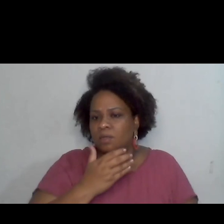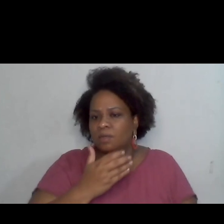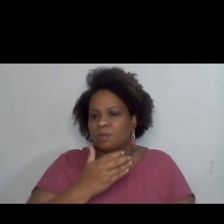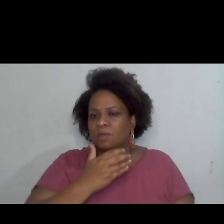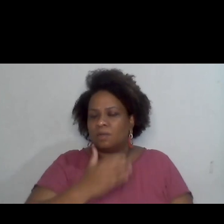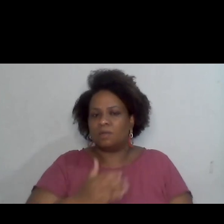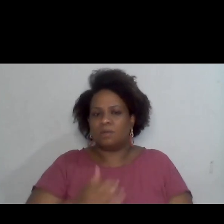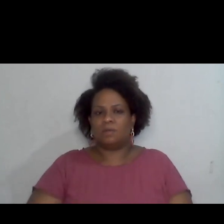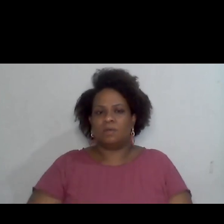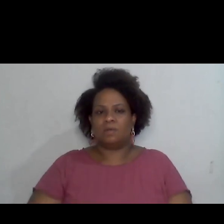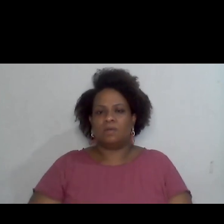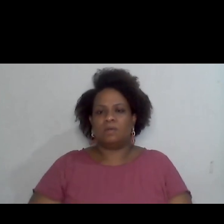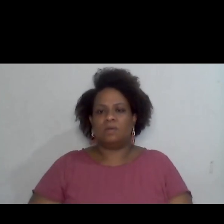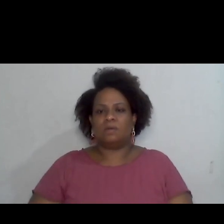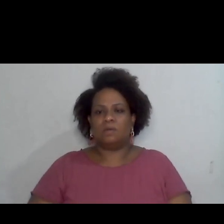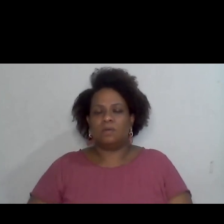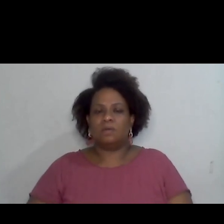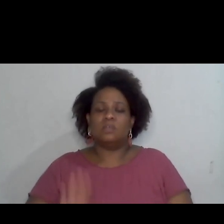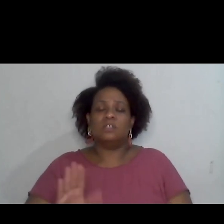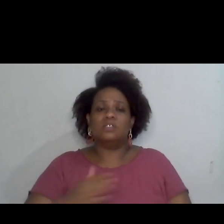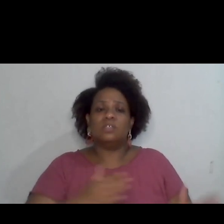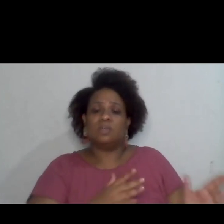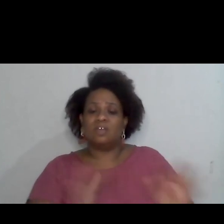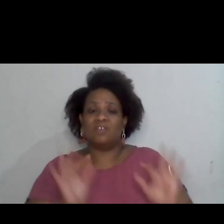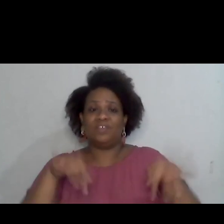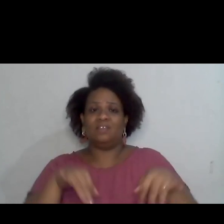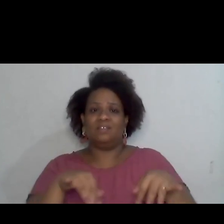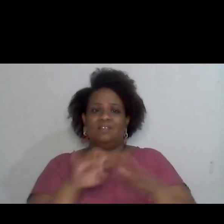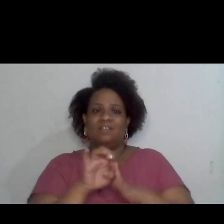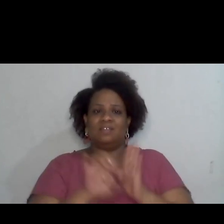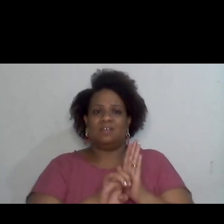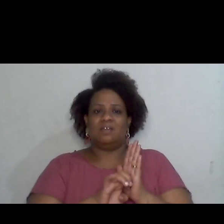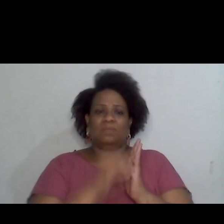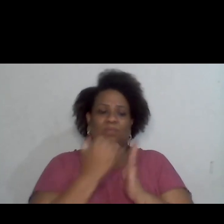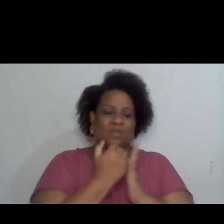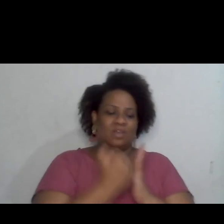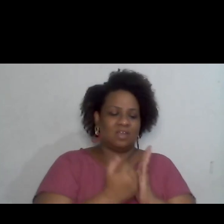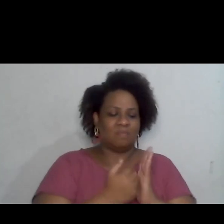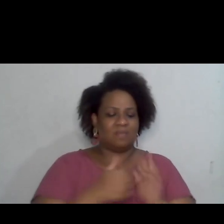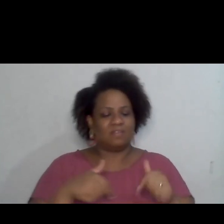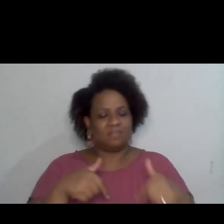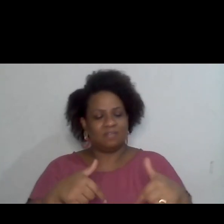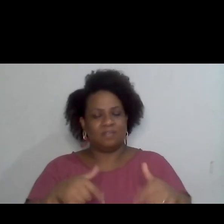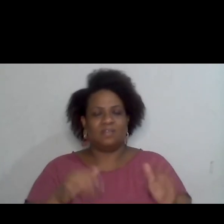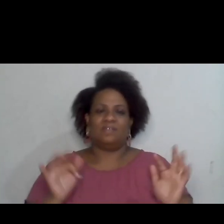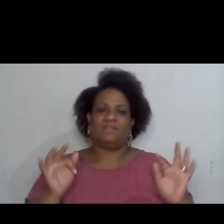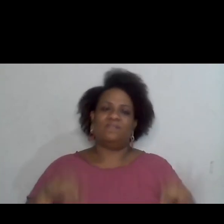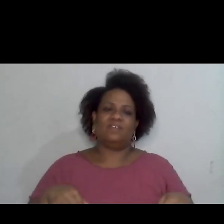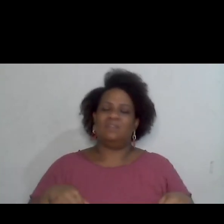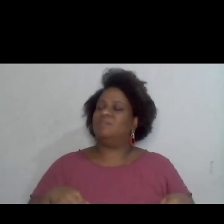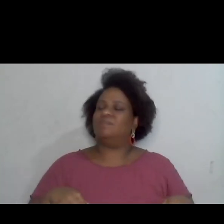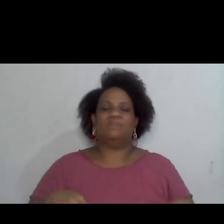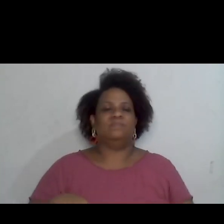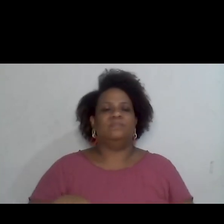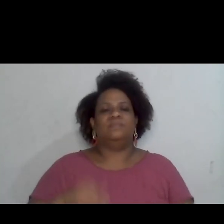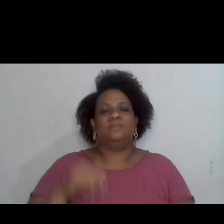2022. E já entra com o fim do edital, com o fim dos programas, com o fim das ações. Então, não existiu a